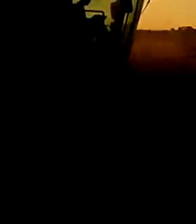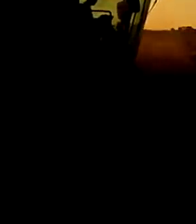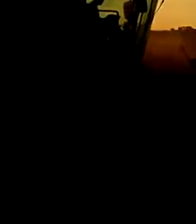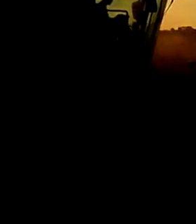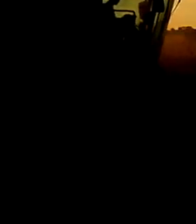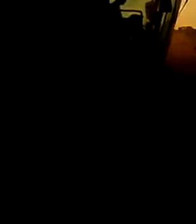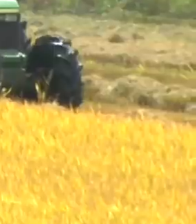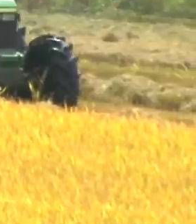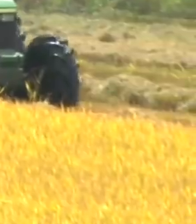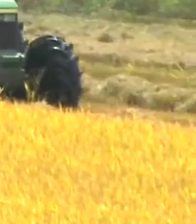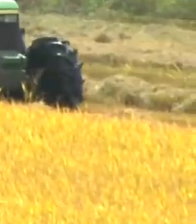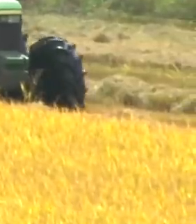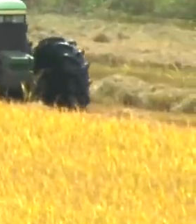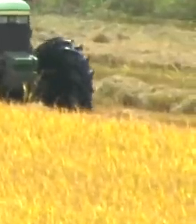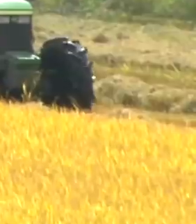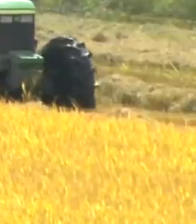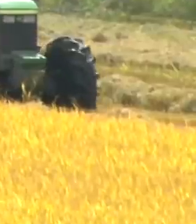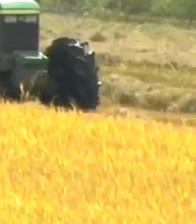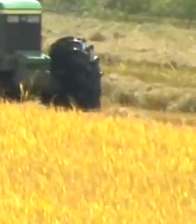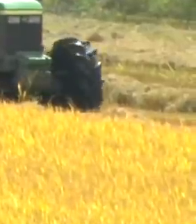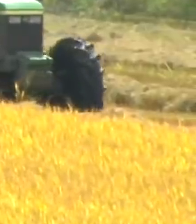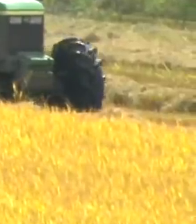E aí